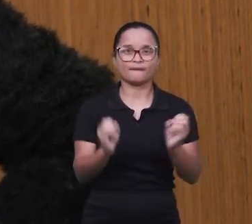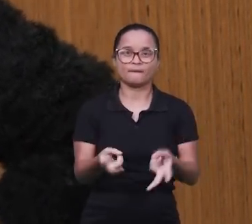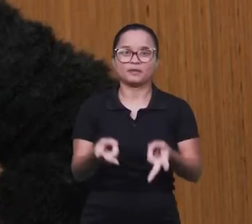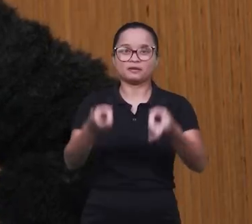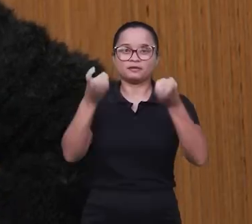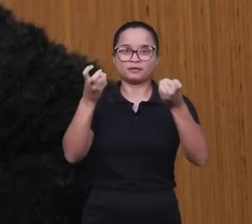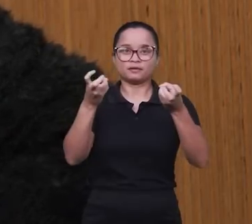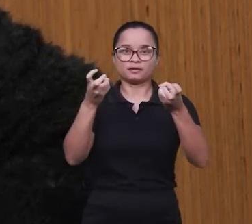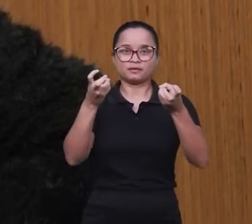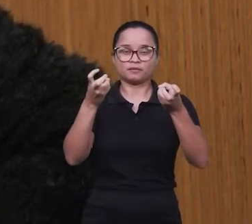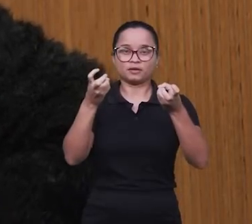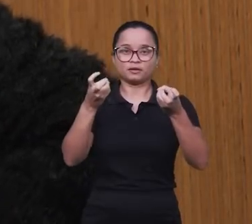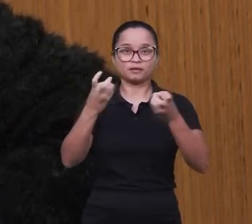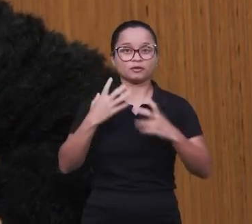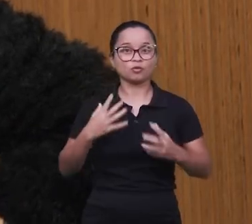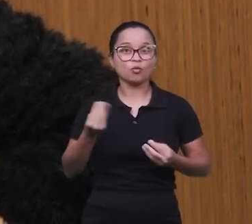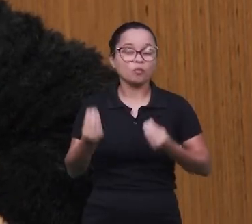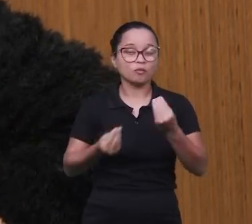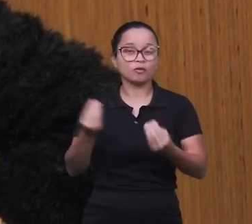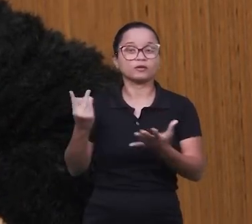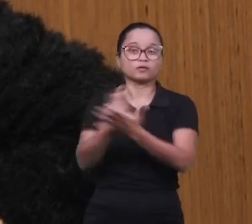Perceba que toda essa estrutura vai